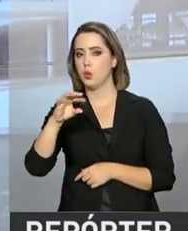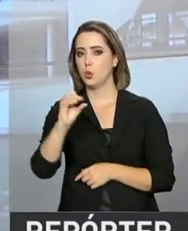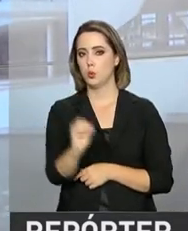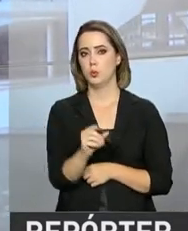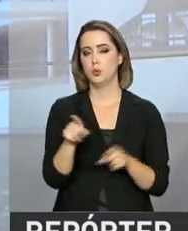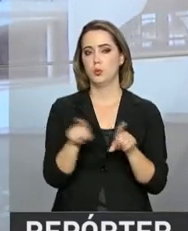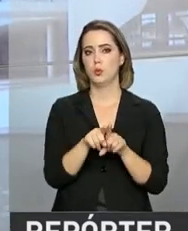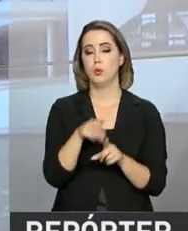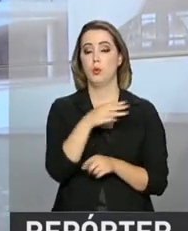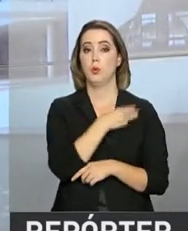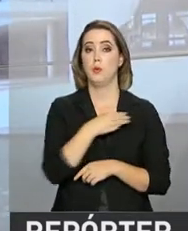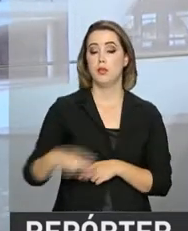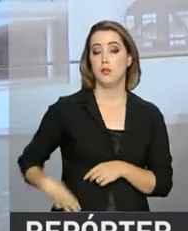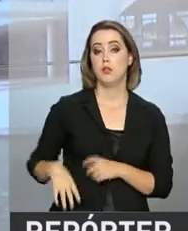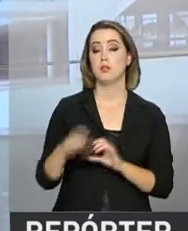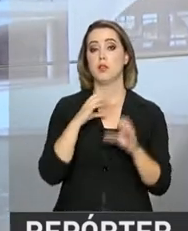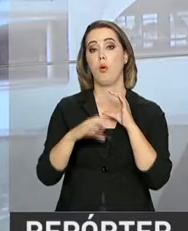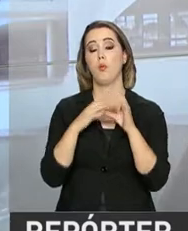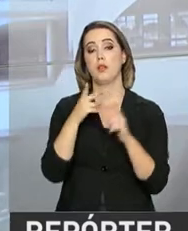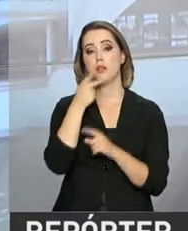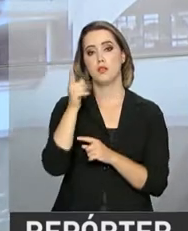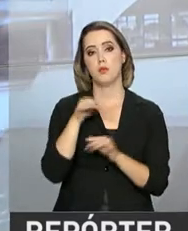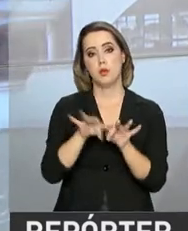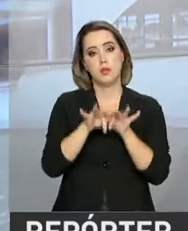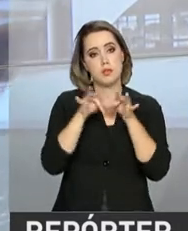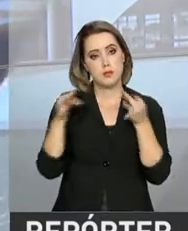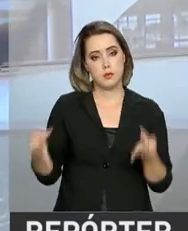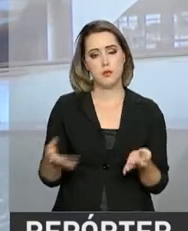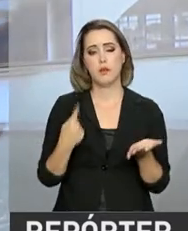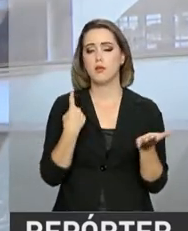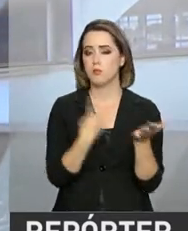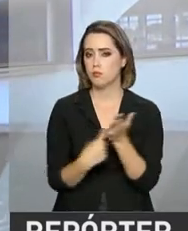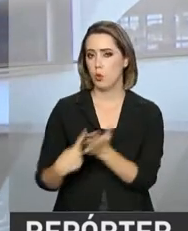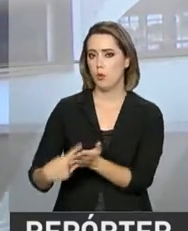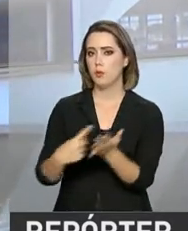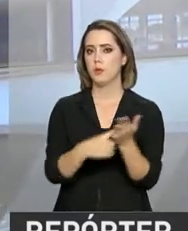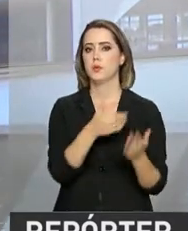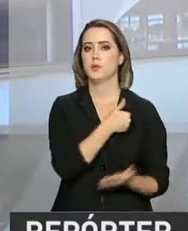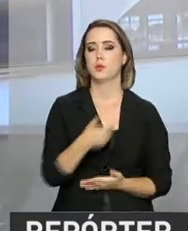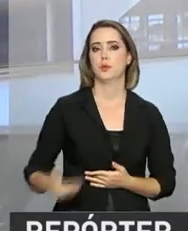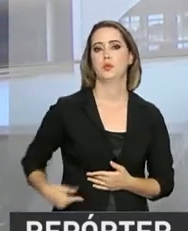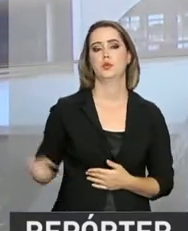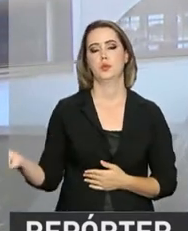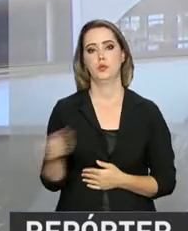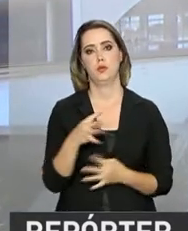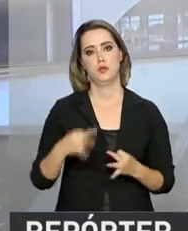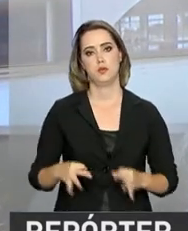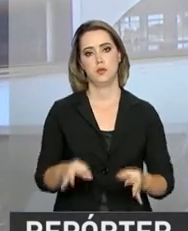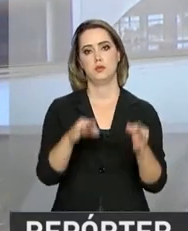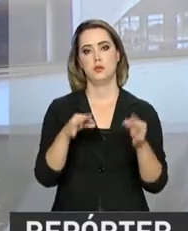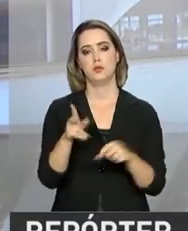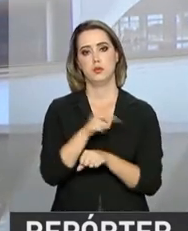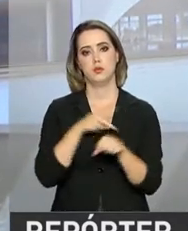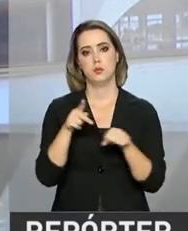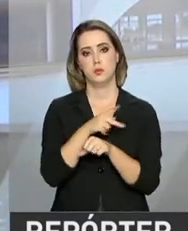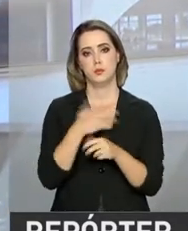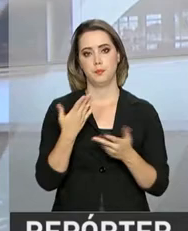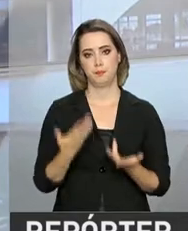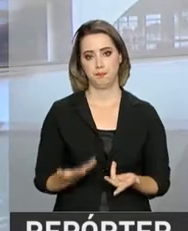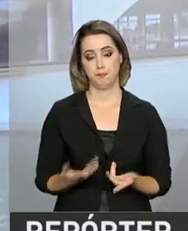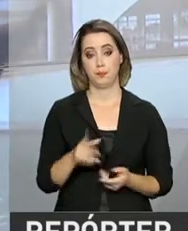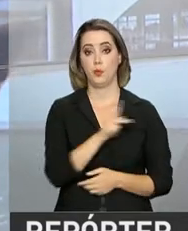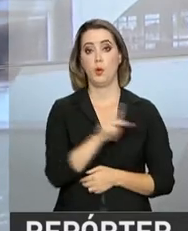da burocracia no setor confirma a disposição do governo em modernizar o país para o presidente michel temer a medida sancionada